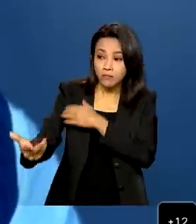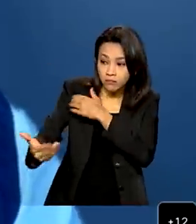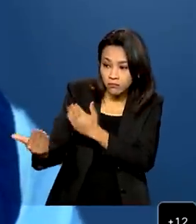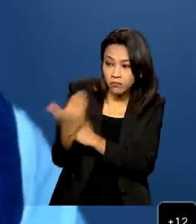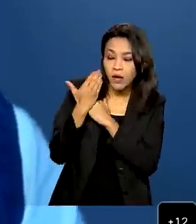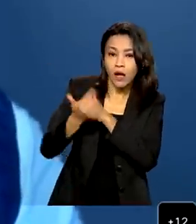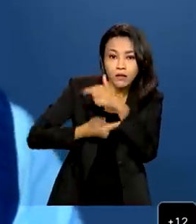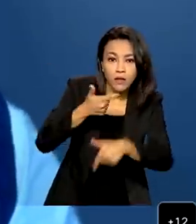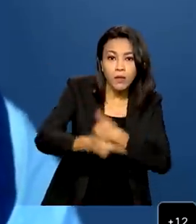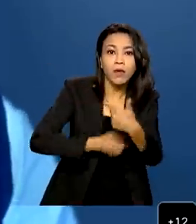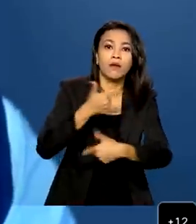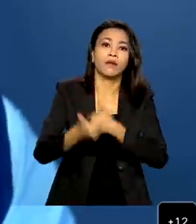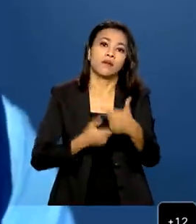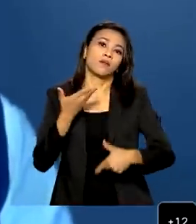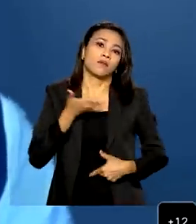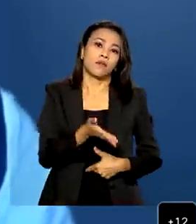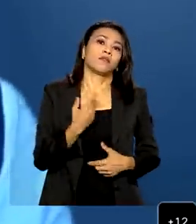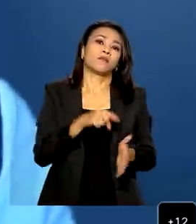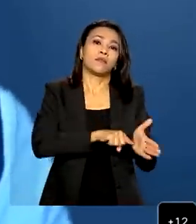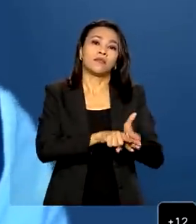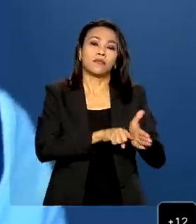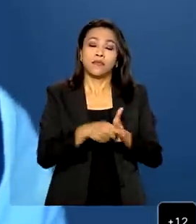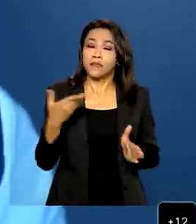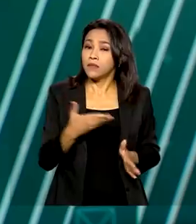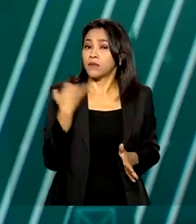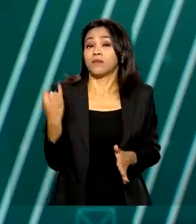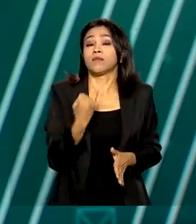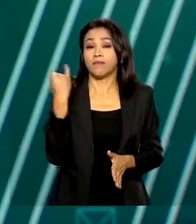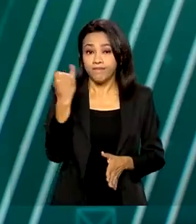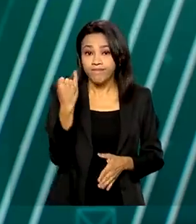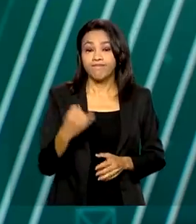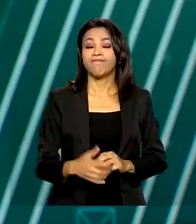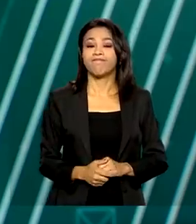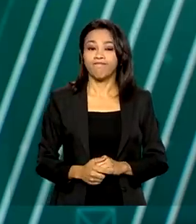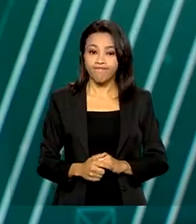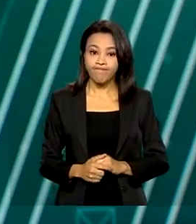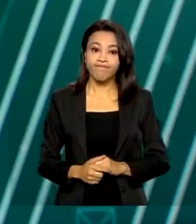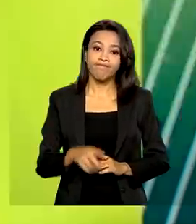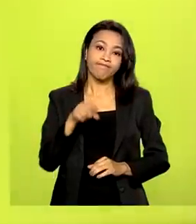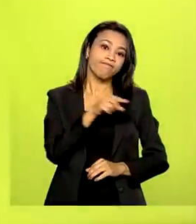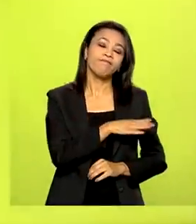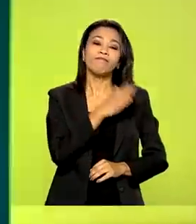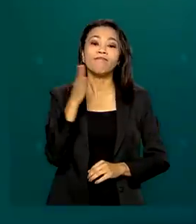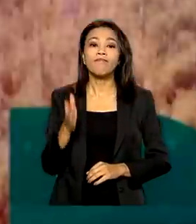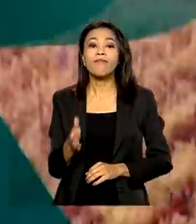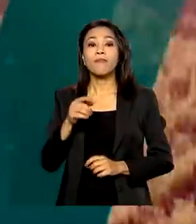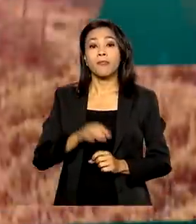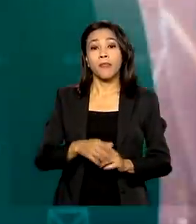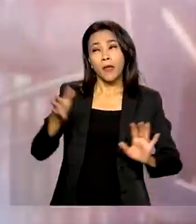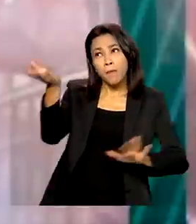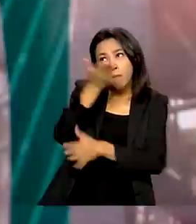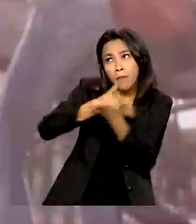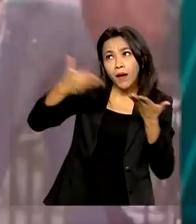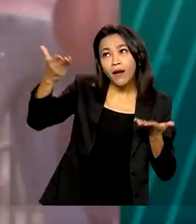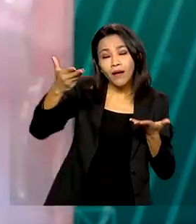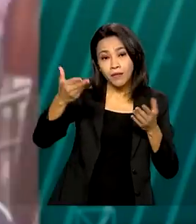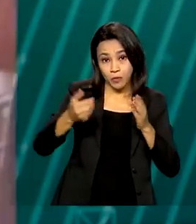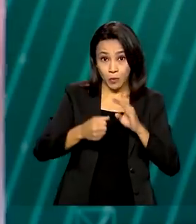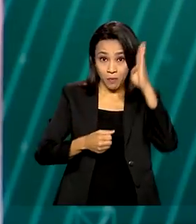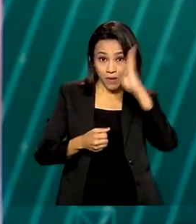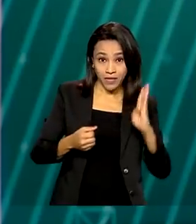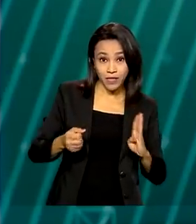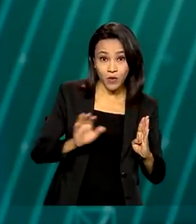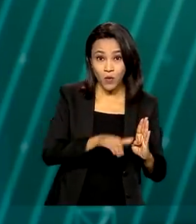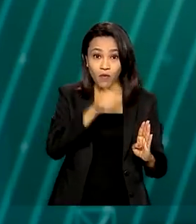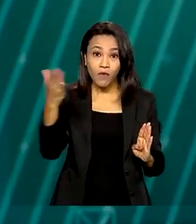no Censo, e isso é fundamental. As trocas do Brasil com o exterior tiveram saldo